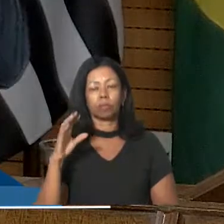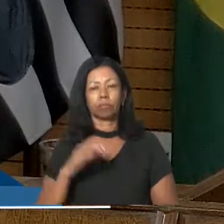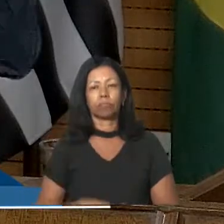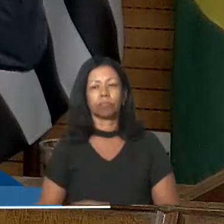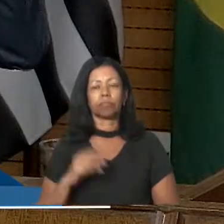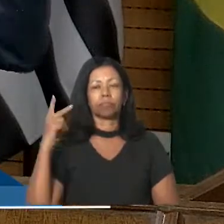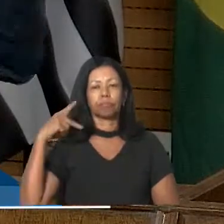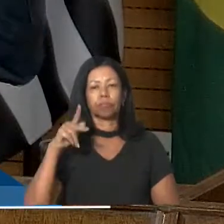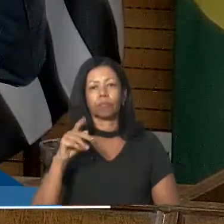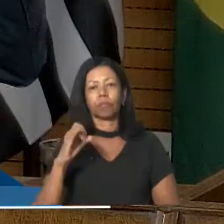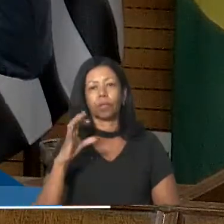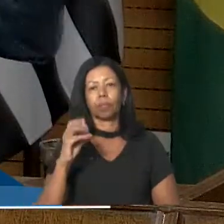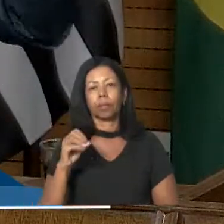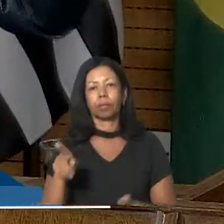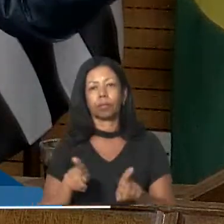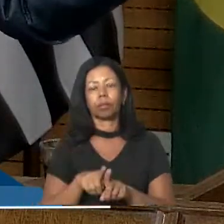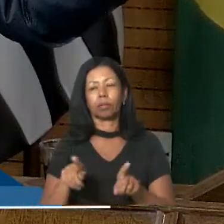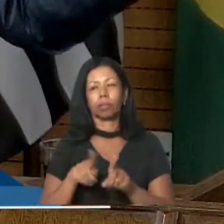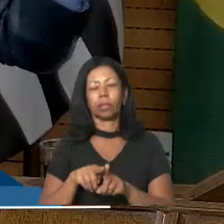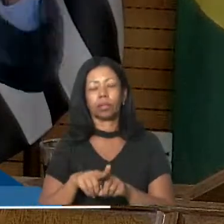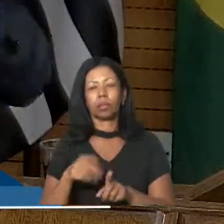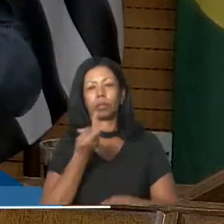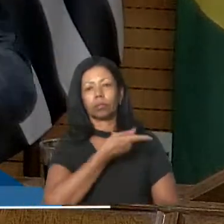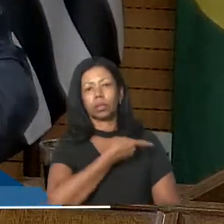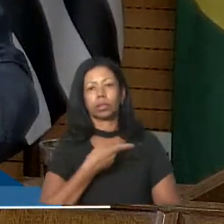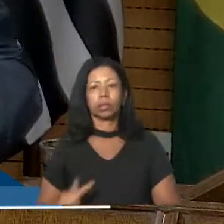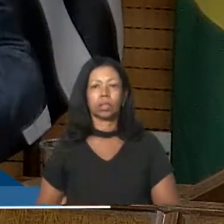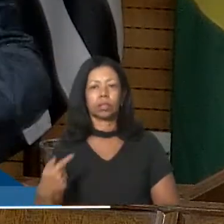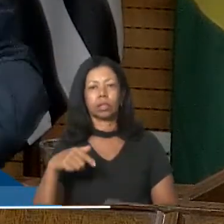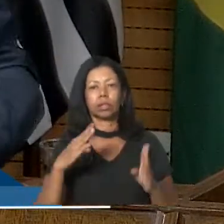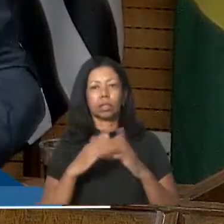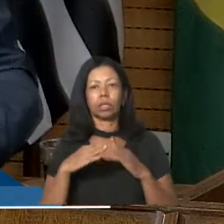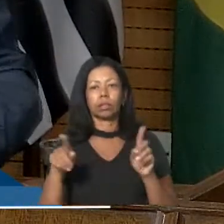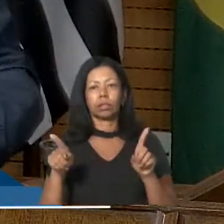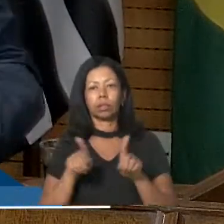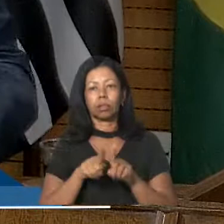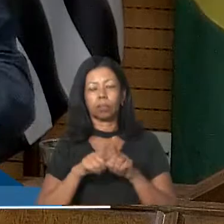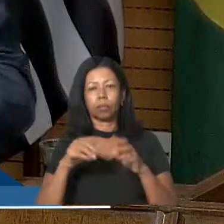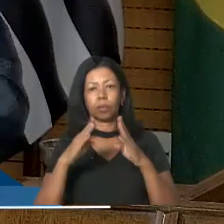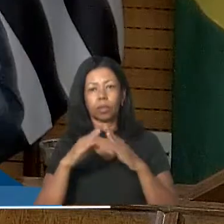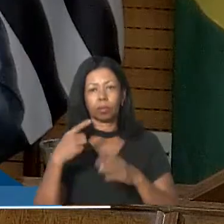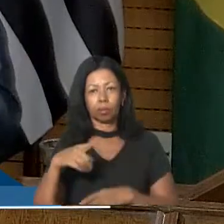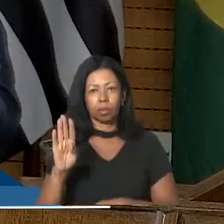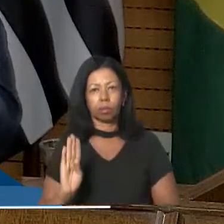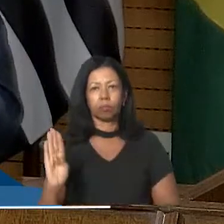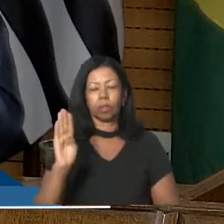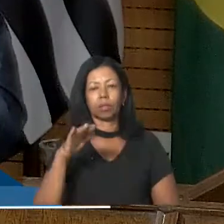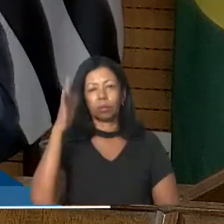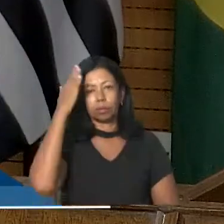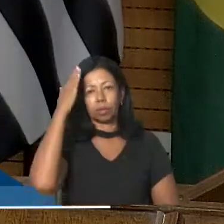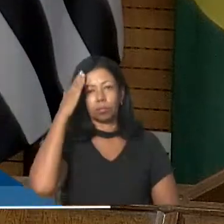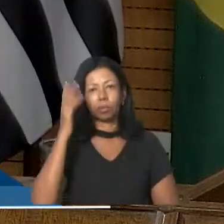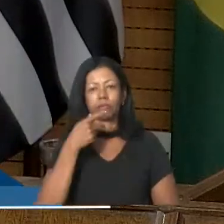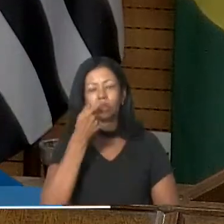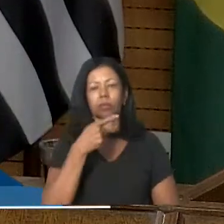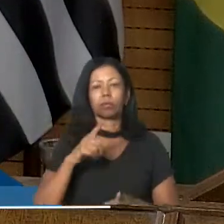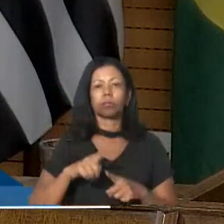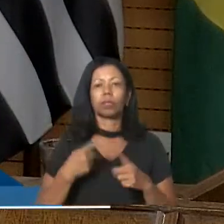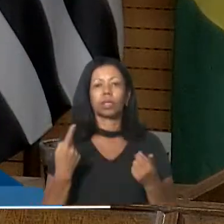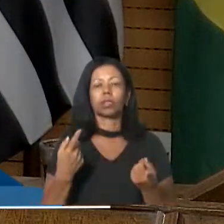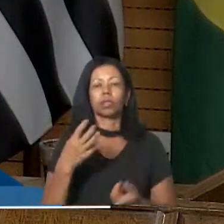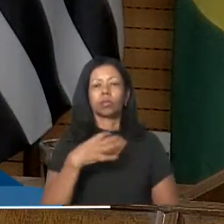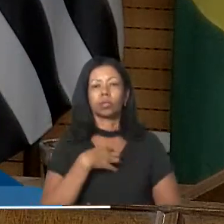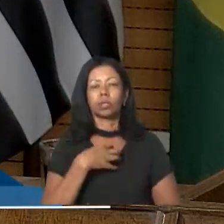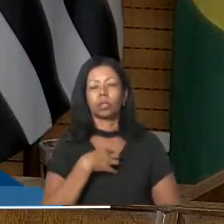vereador, o presidente dessa casa, também morador daquele bairro, sabe o que eu estou falando. Só que a condição,